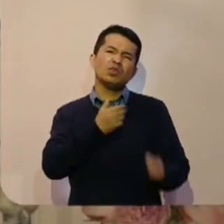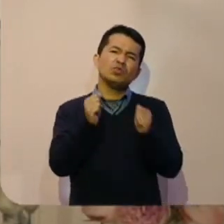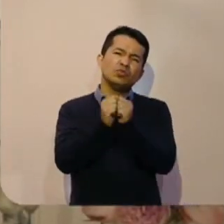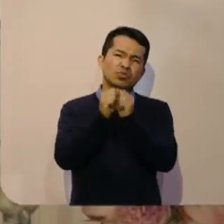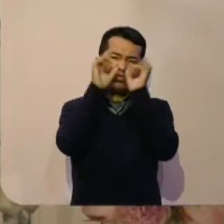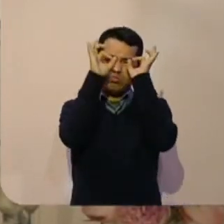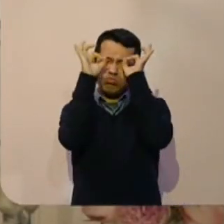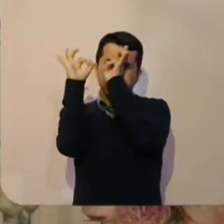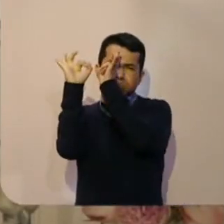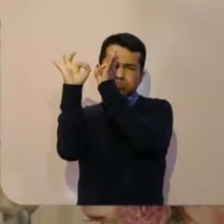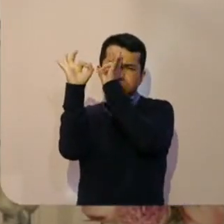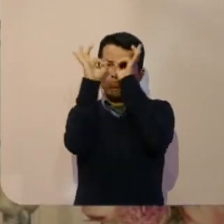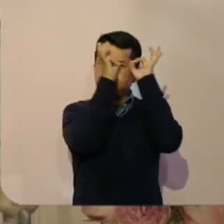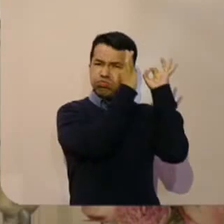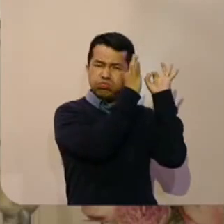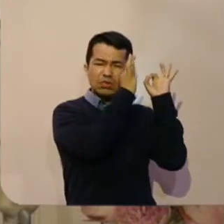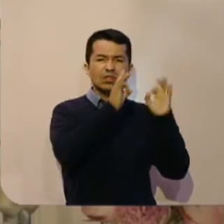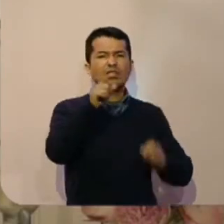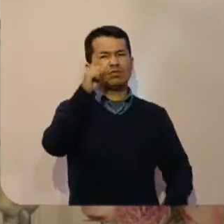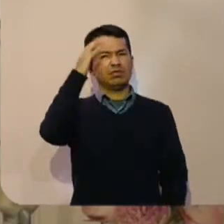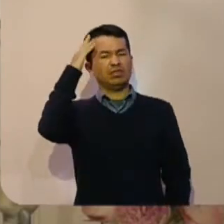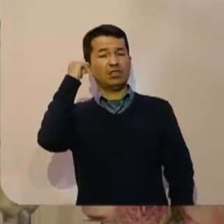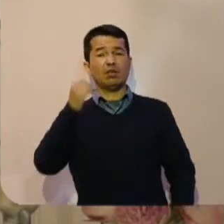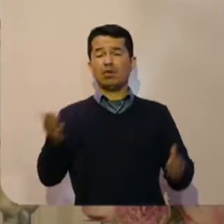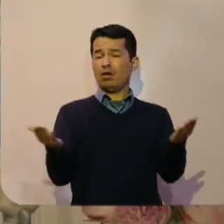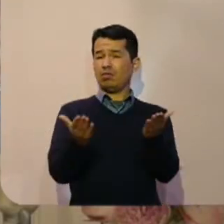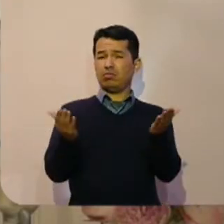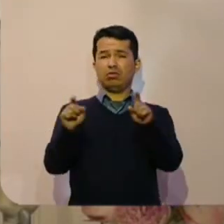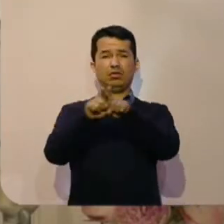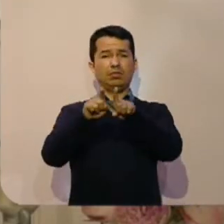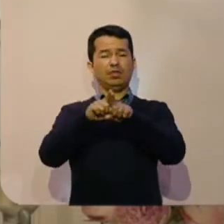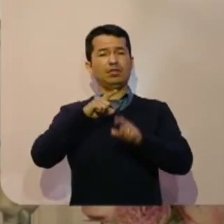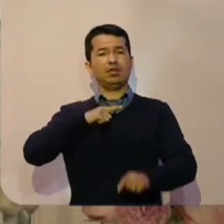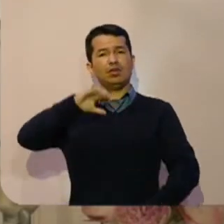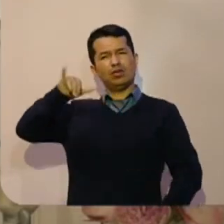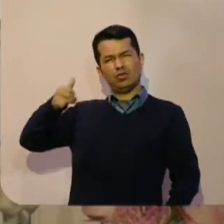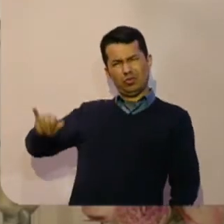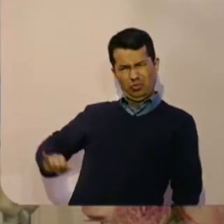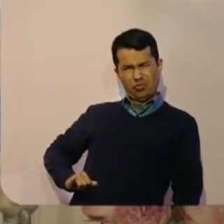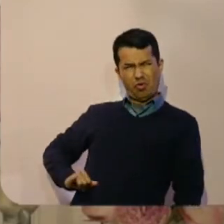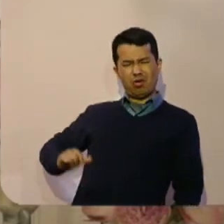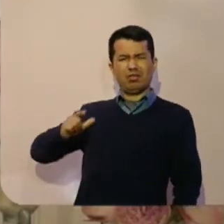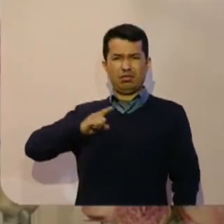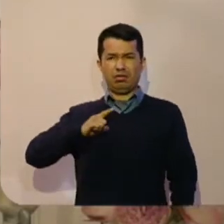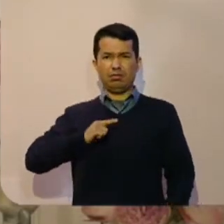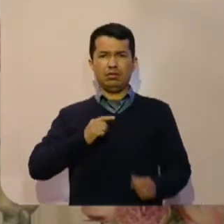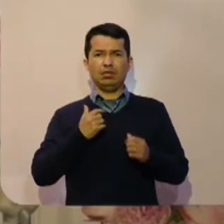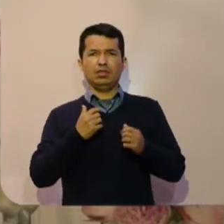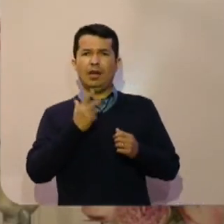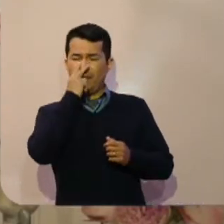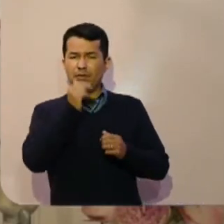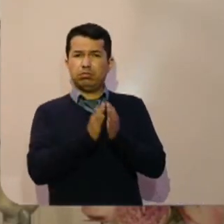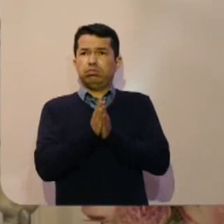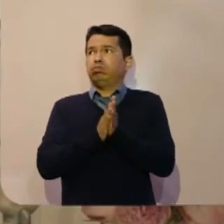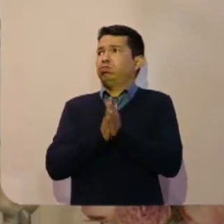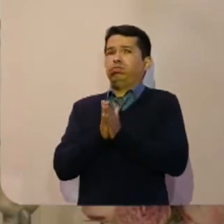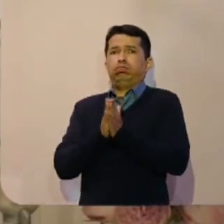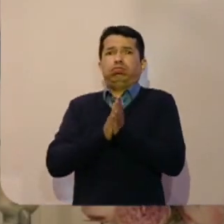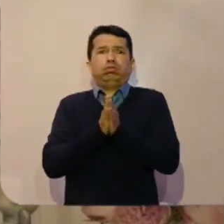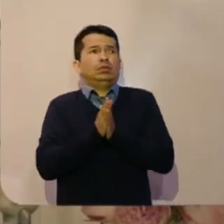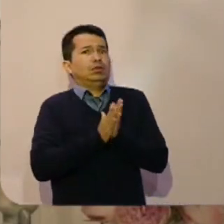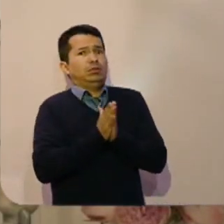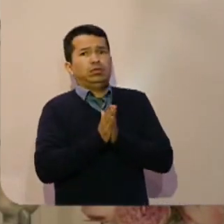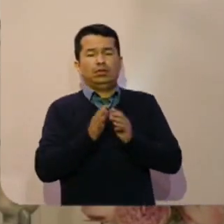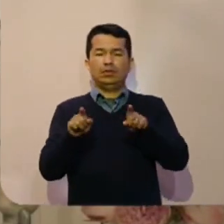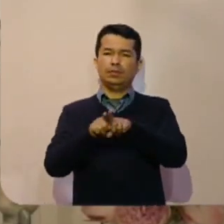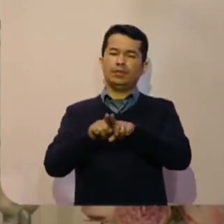Jó era a sua ansiedade e os seus efeitos. Lembra que a gente está estudando o livro de Jó, nos